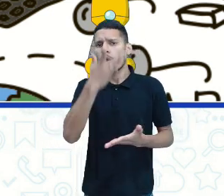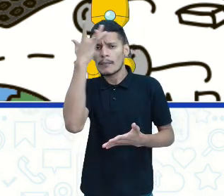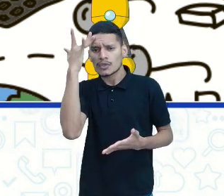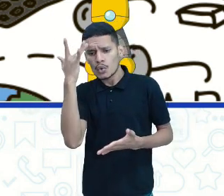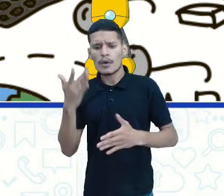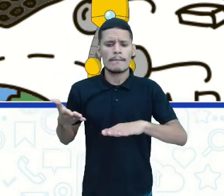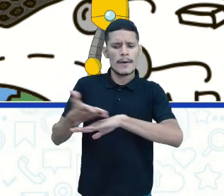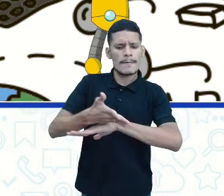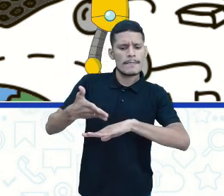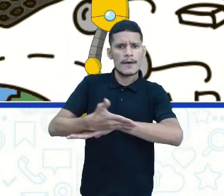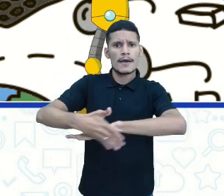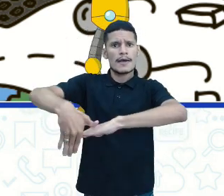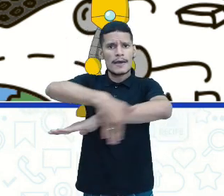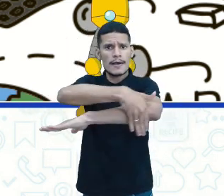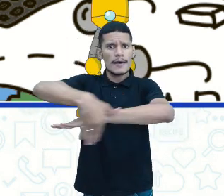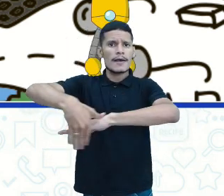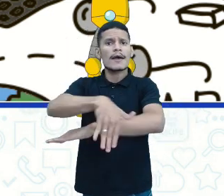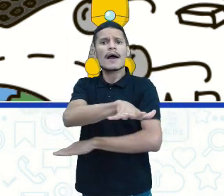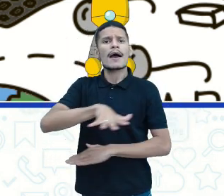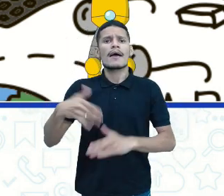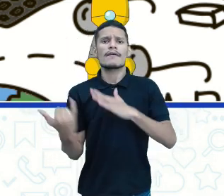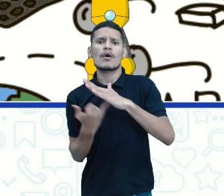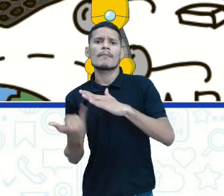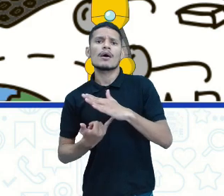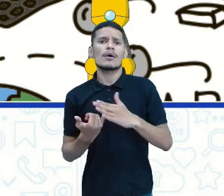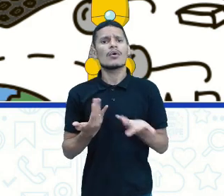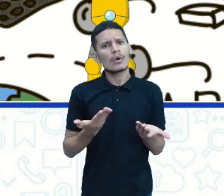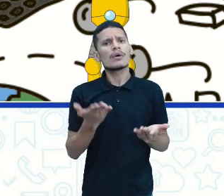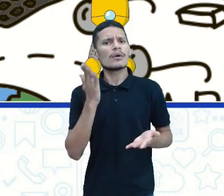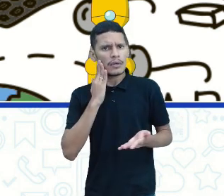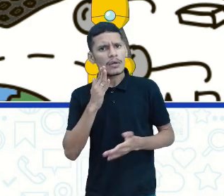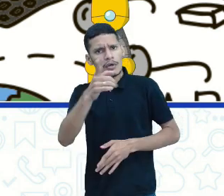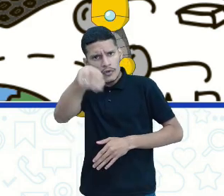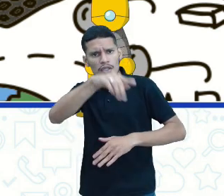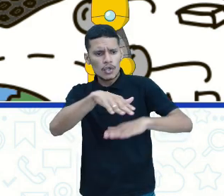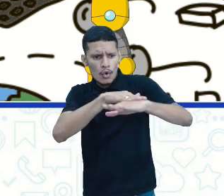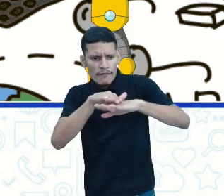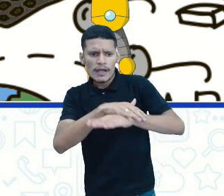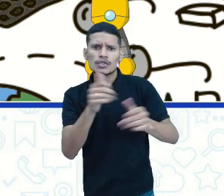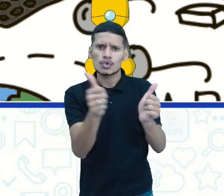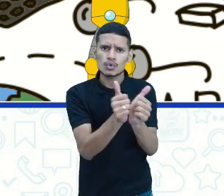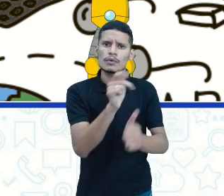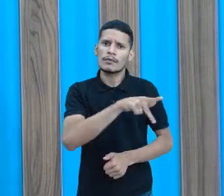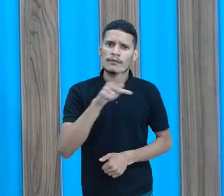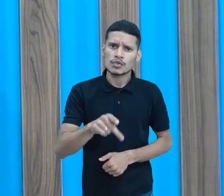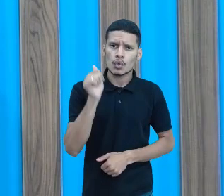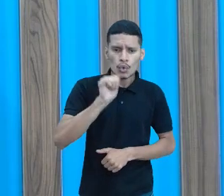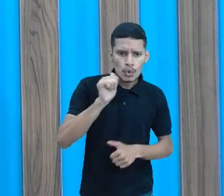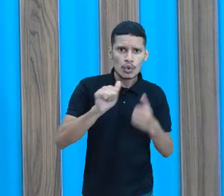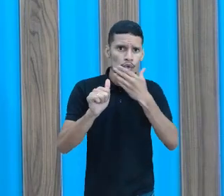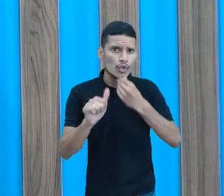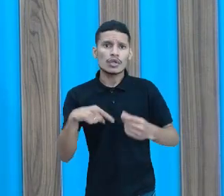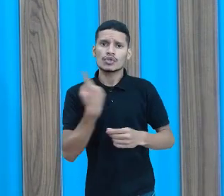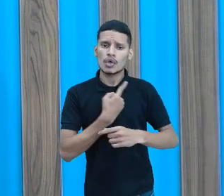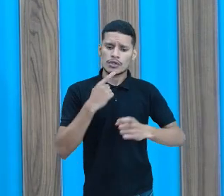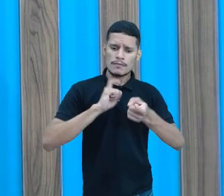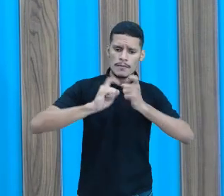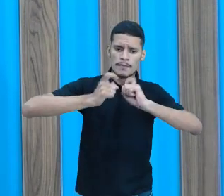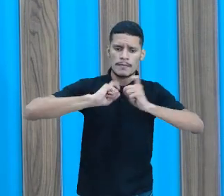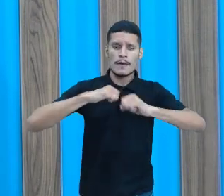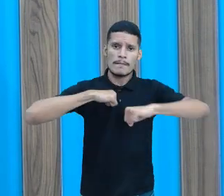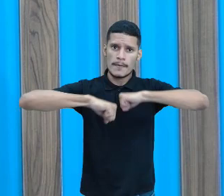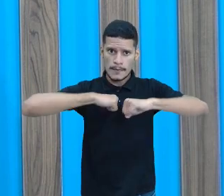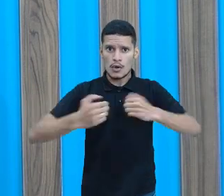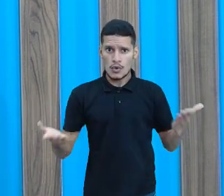ou trabalhadoras estão se inserindo na informalidade, então converse com o seu professor, sua professora, né? Vamos desdobrar essa discussão que nós